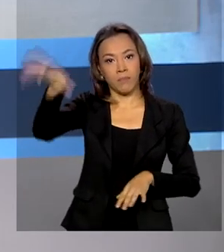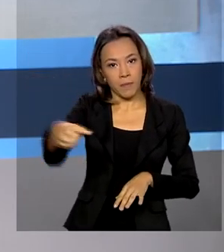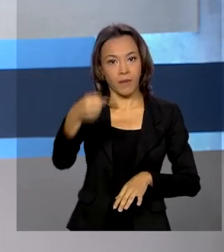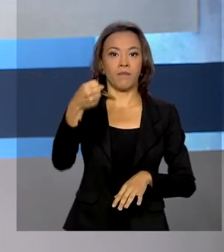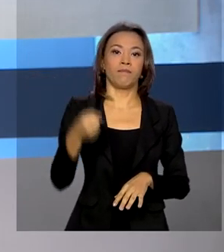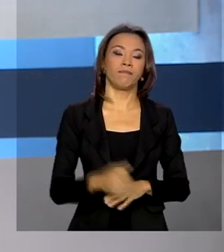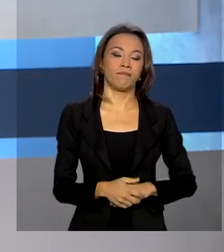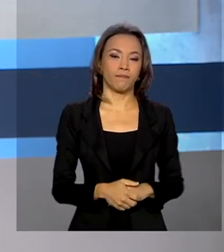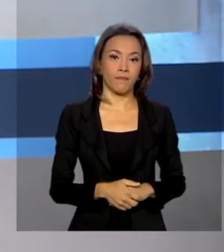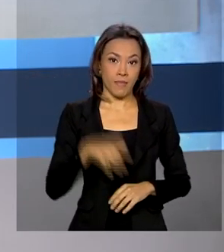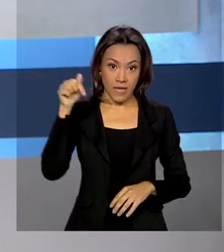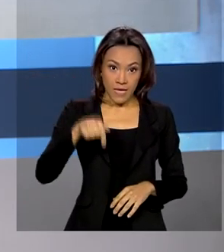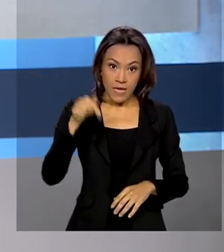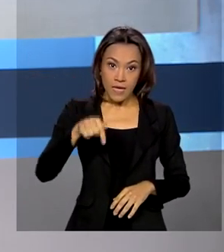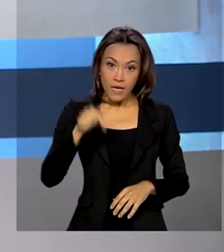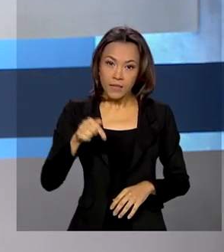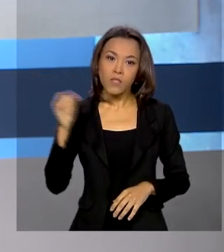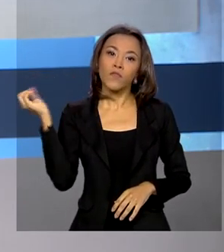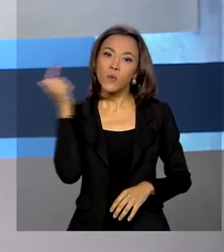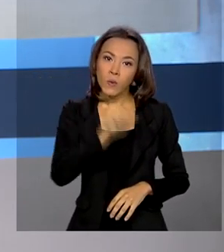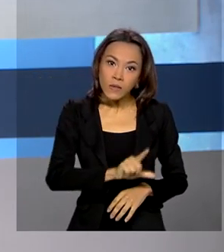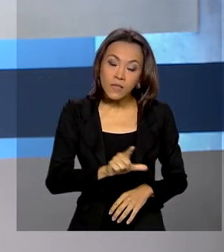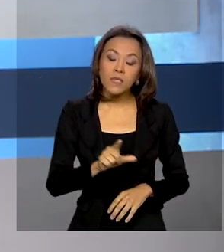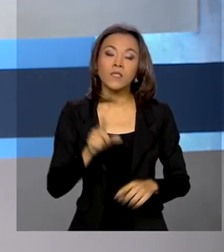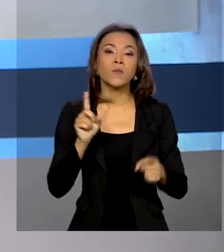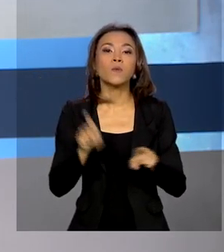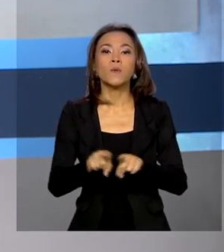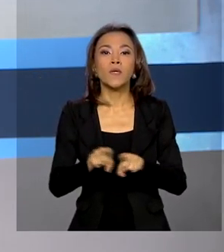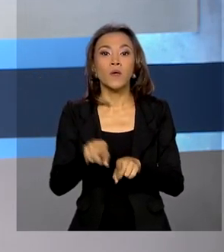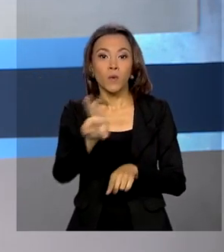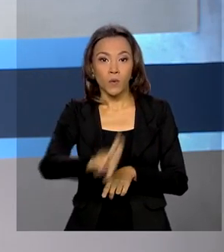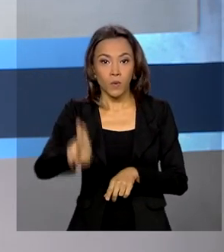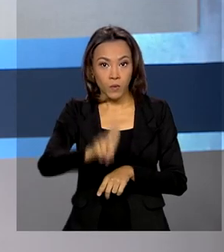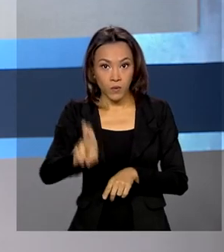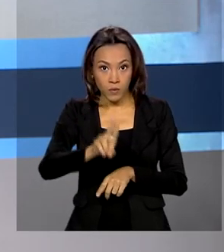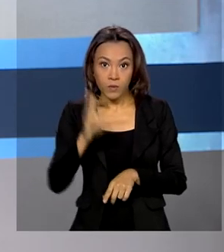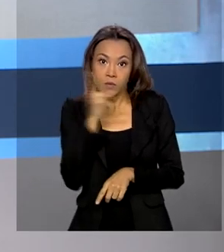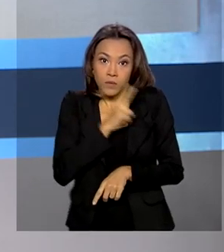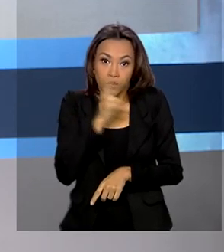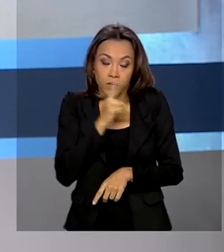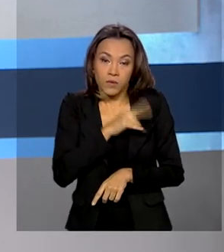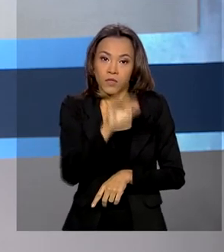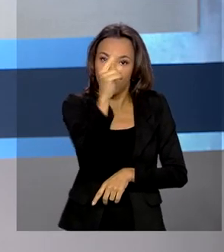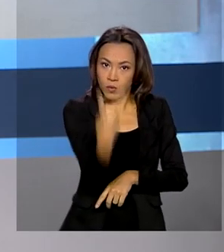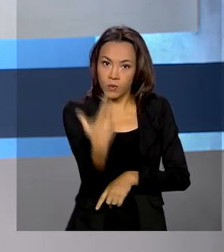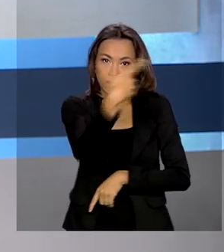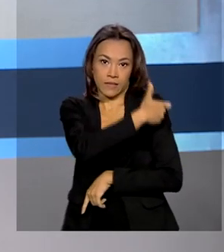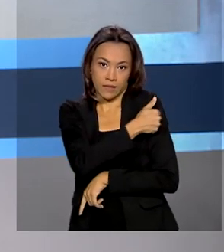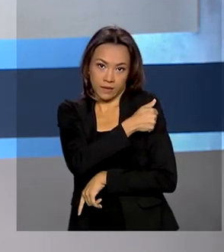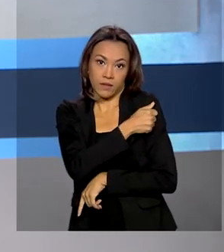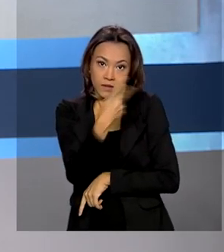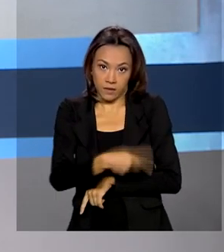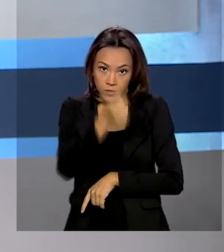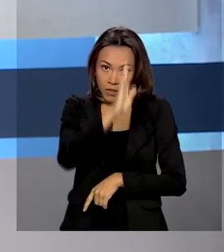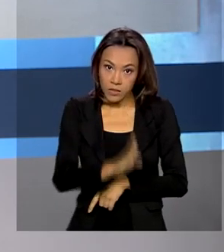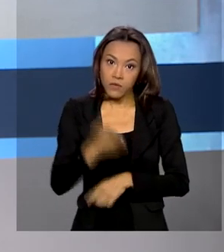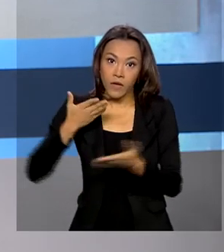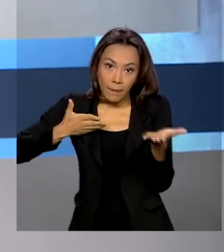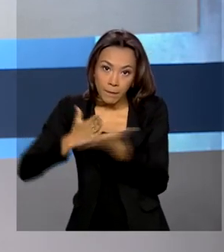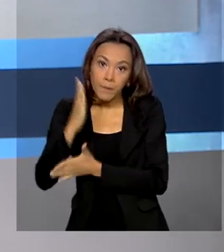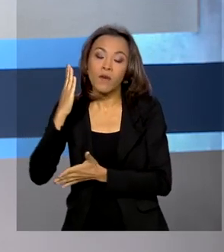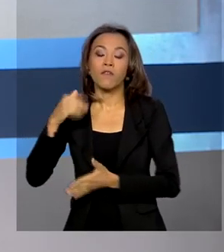E esse envio das doses só foi possível depois que o uso emergencial de duas vacinas contra a Covid-19 no Brasil foi aprovada